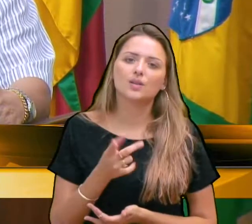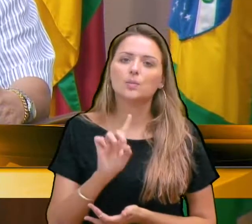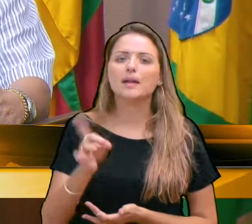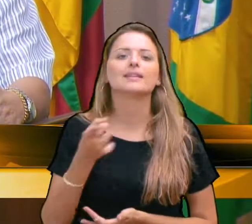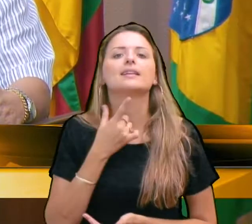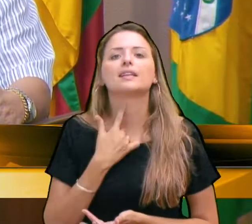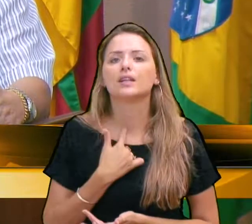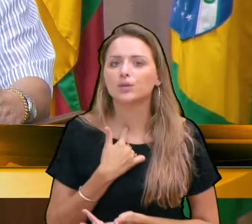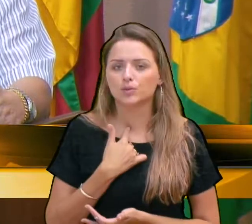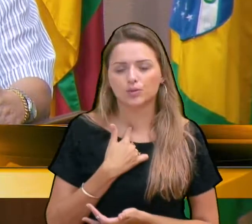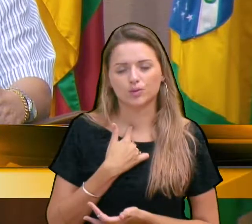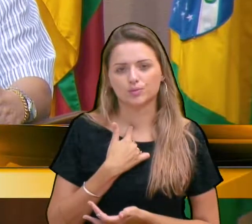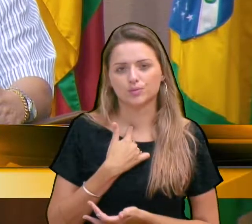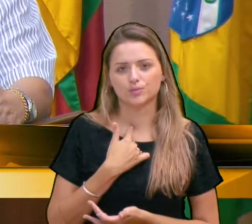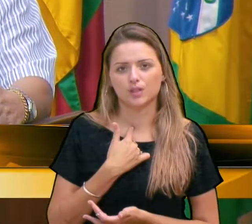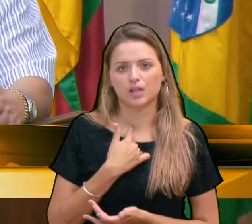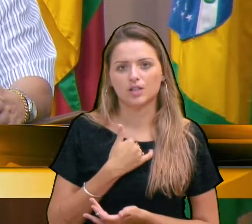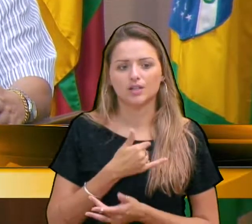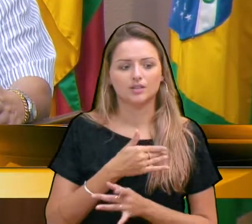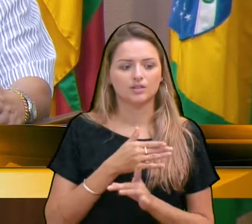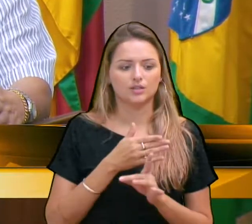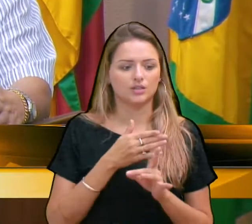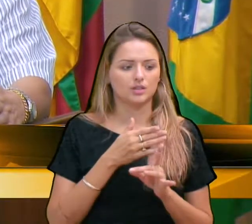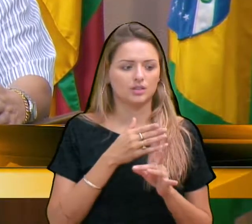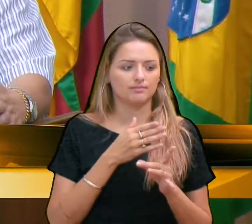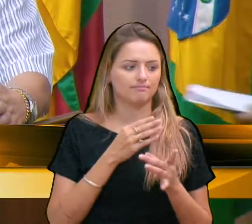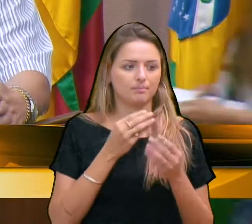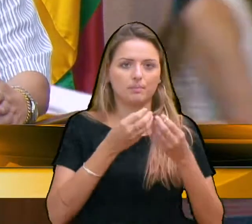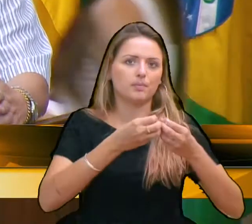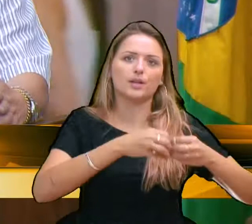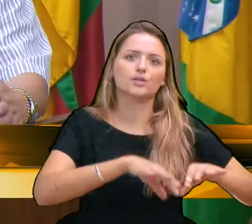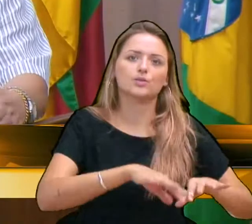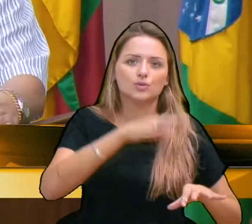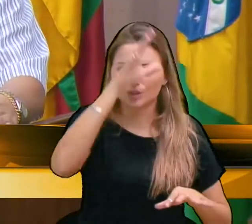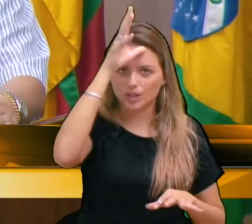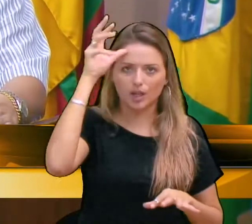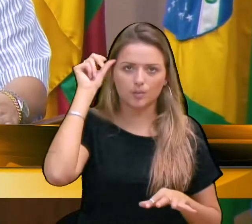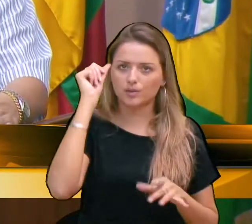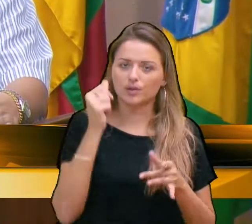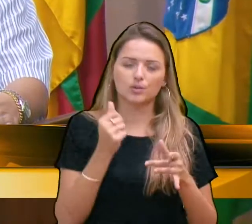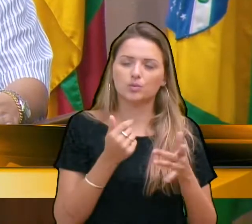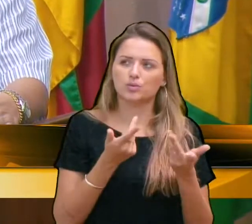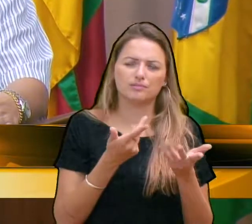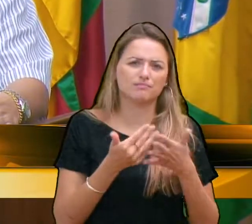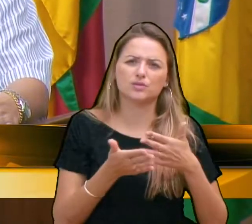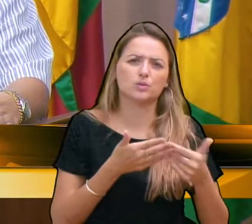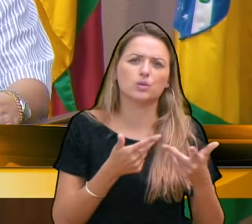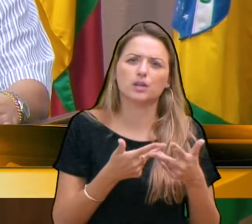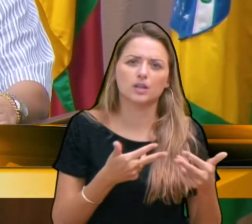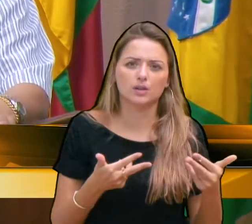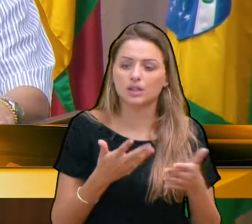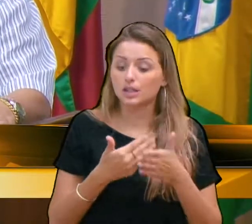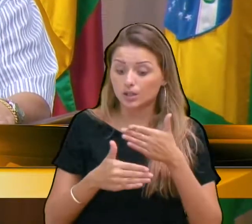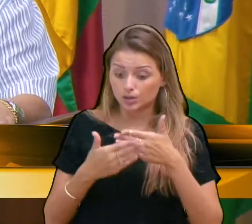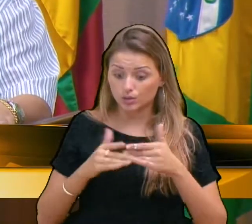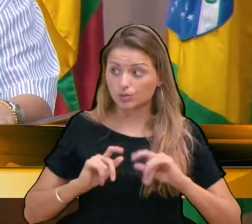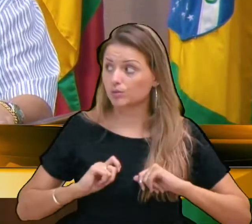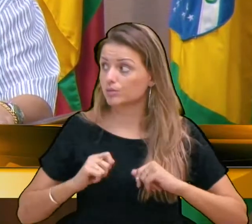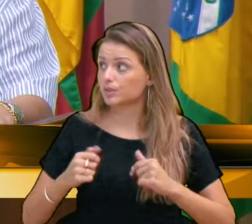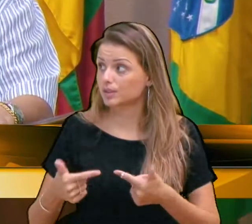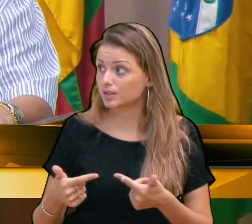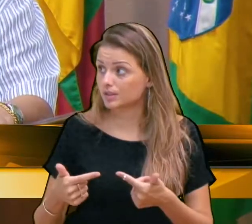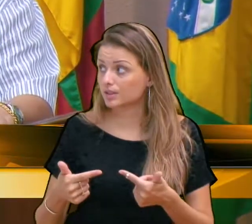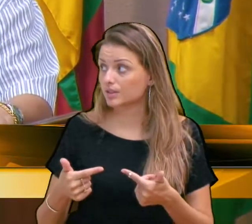predisposição, né, de atacar o Poder Executivo por qualquer coisa, né? As ações que Vossa Senhoria